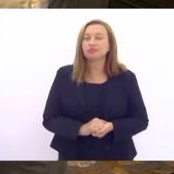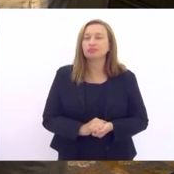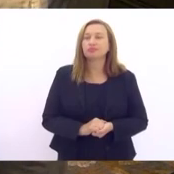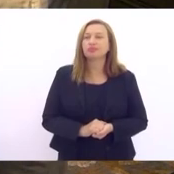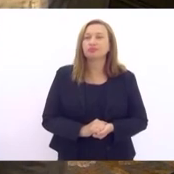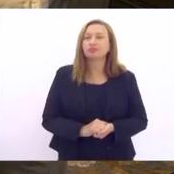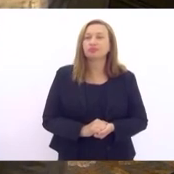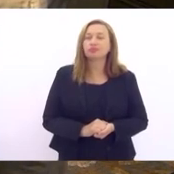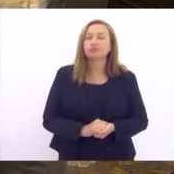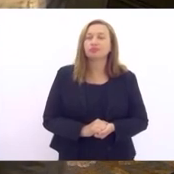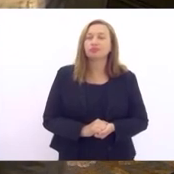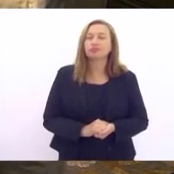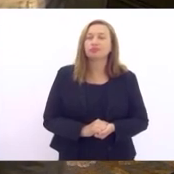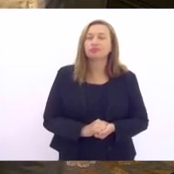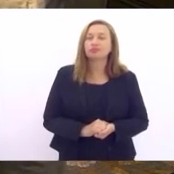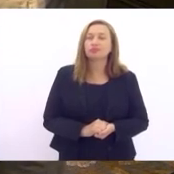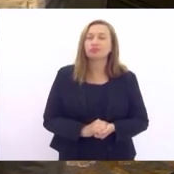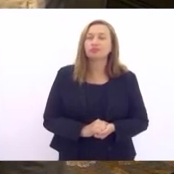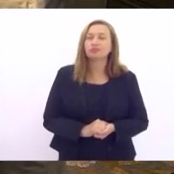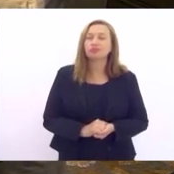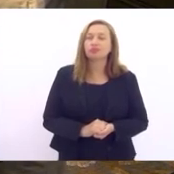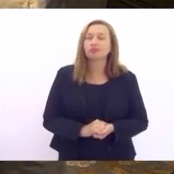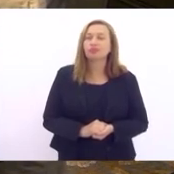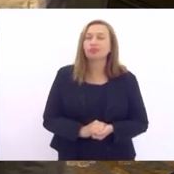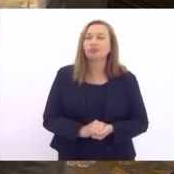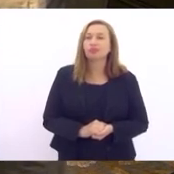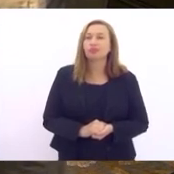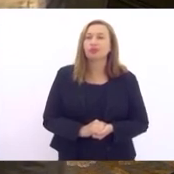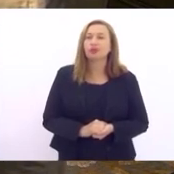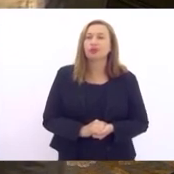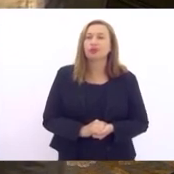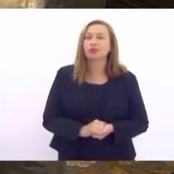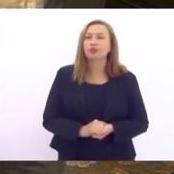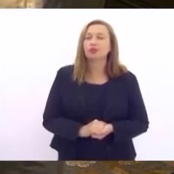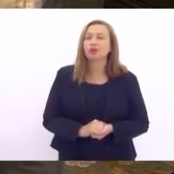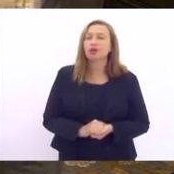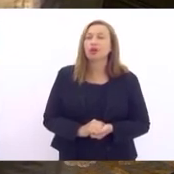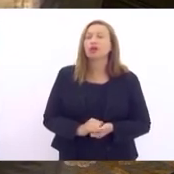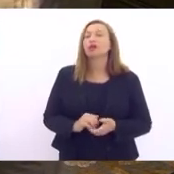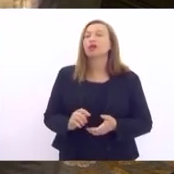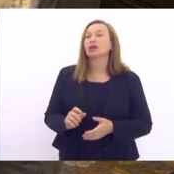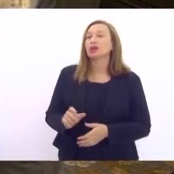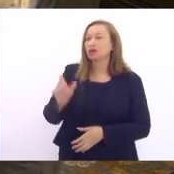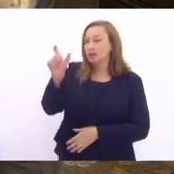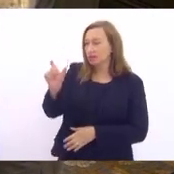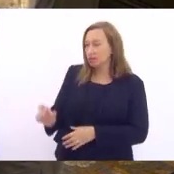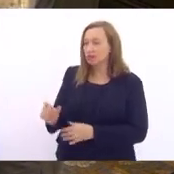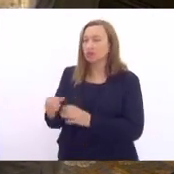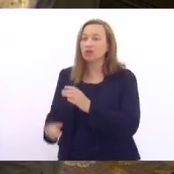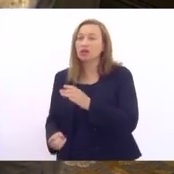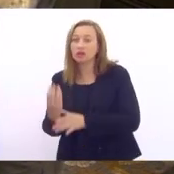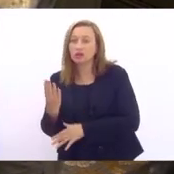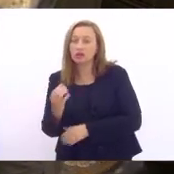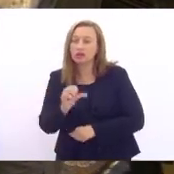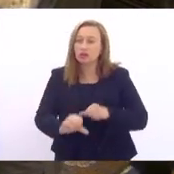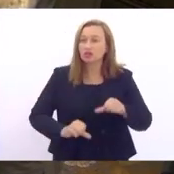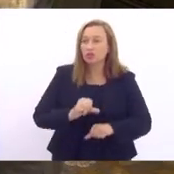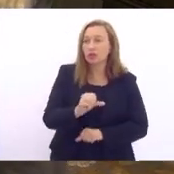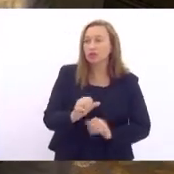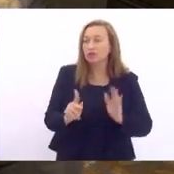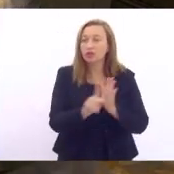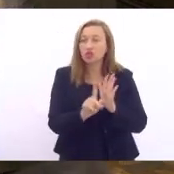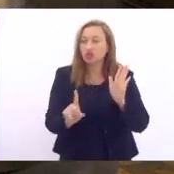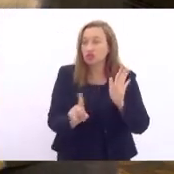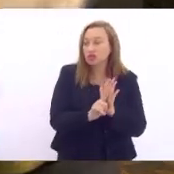que o autor transformasse o PDL em projeto de lei, porque senão ele vai ter problemas